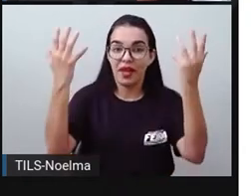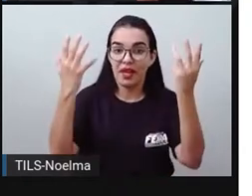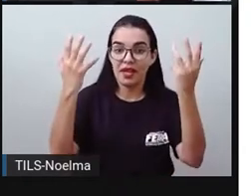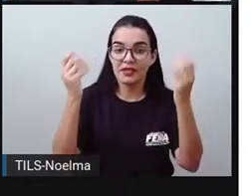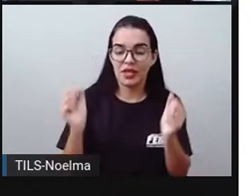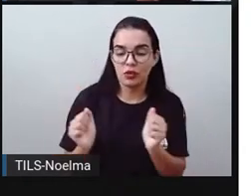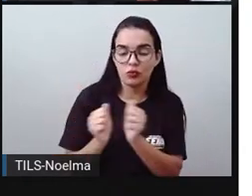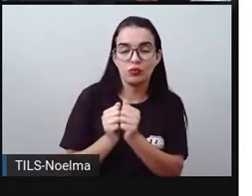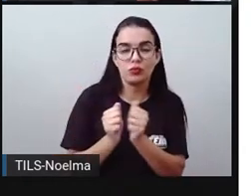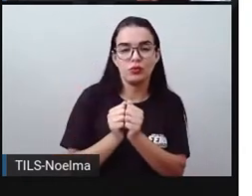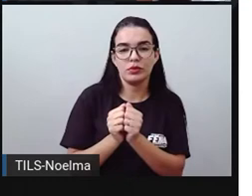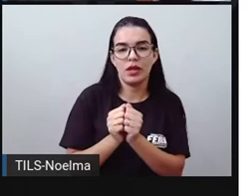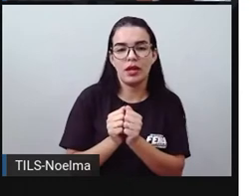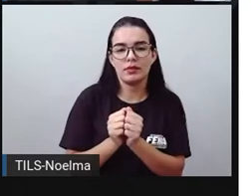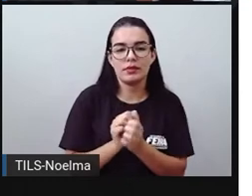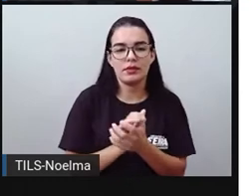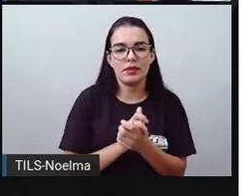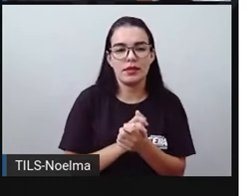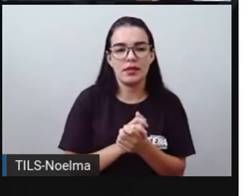né?